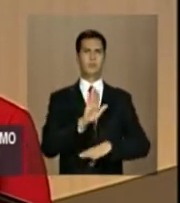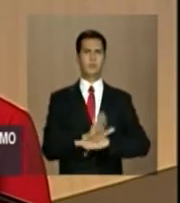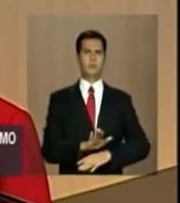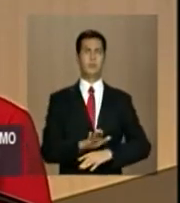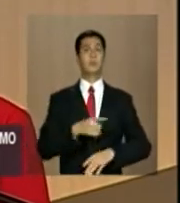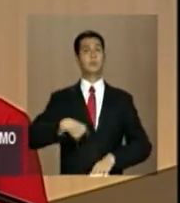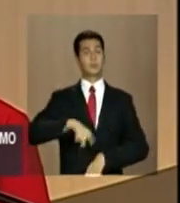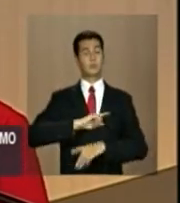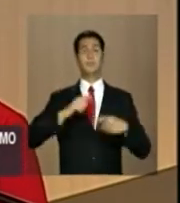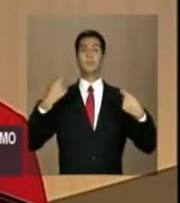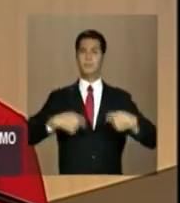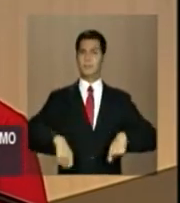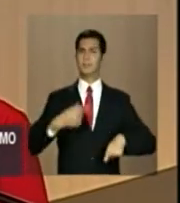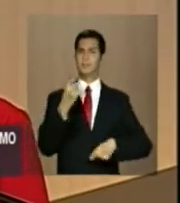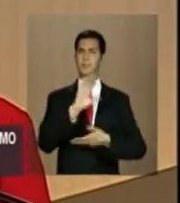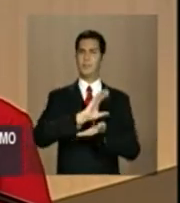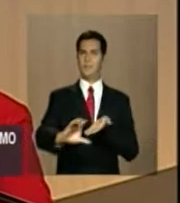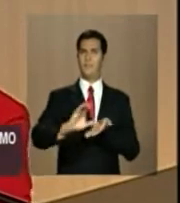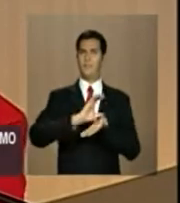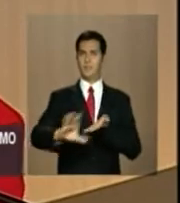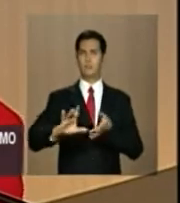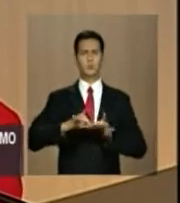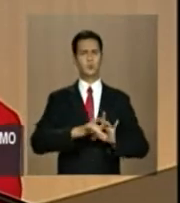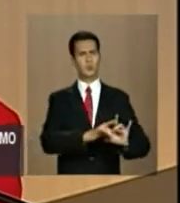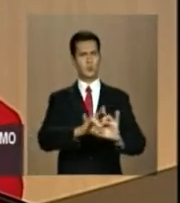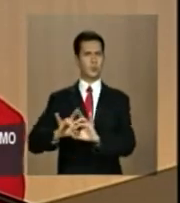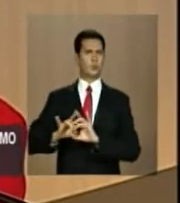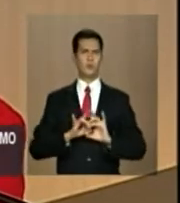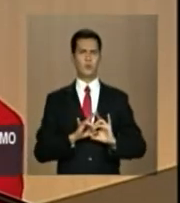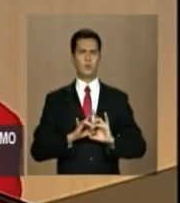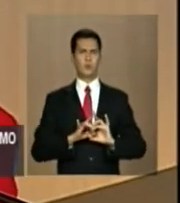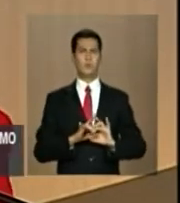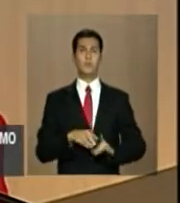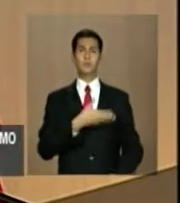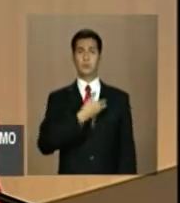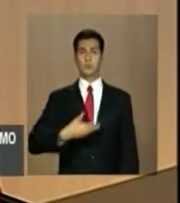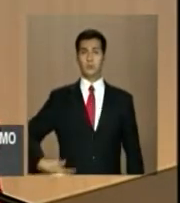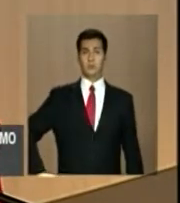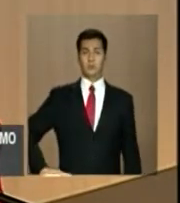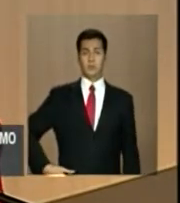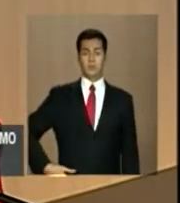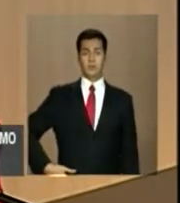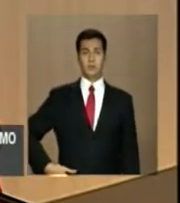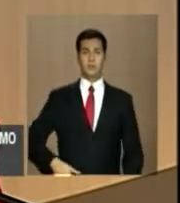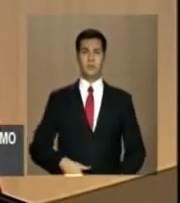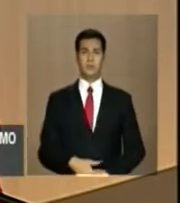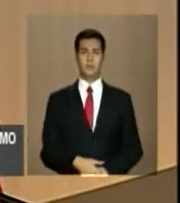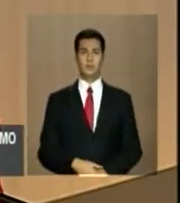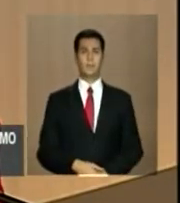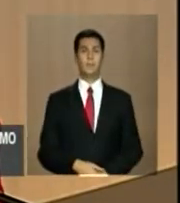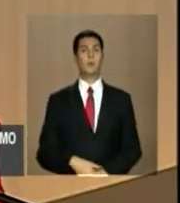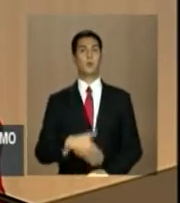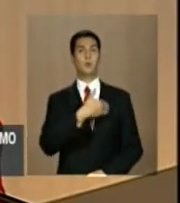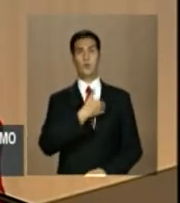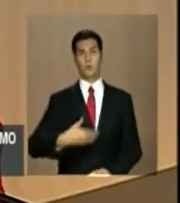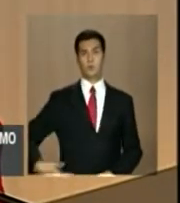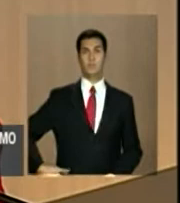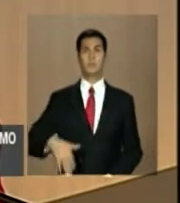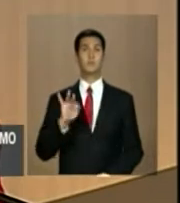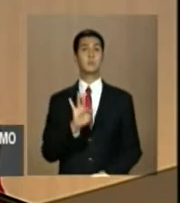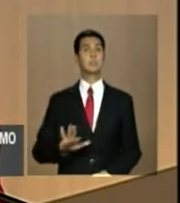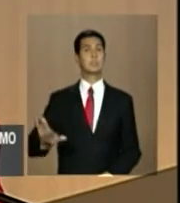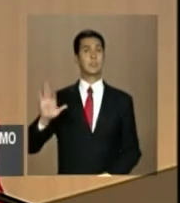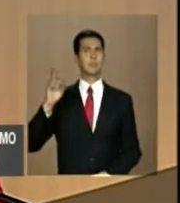de investir juntos. O governo não vai parar de fazer todo o possível